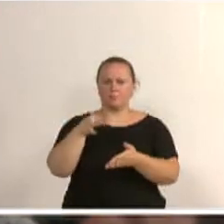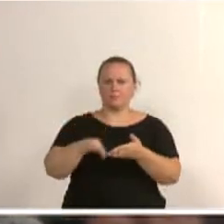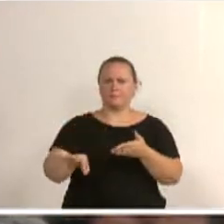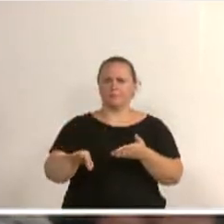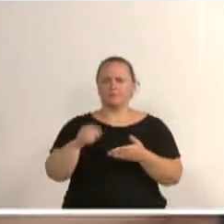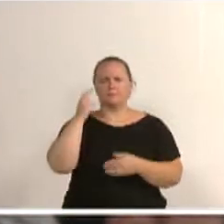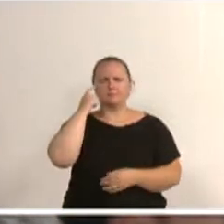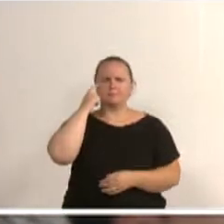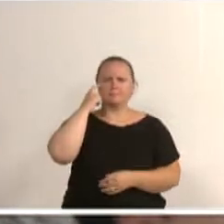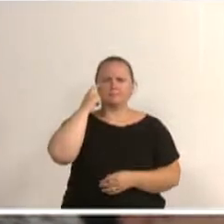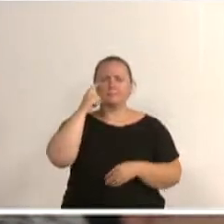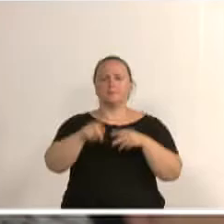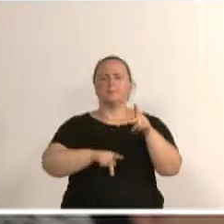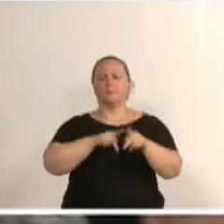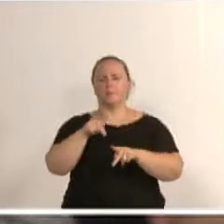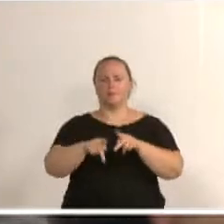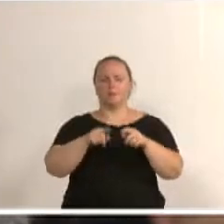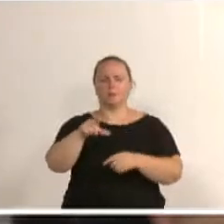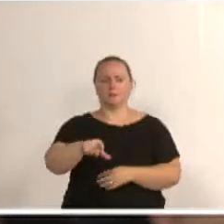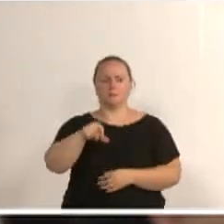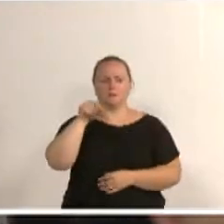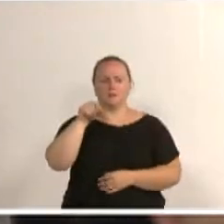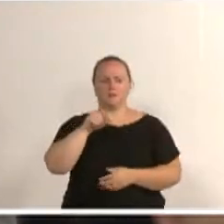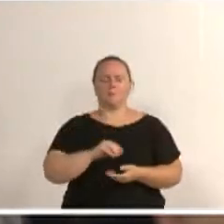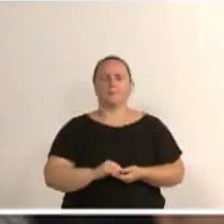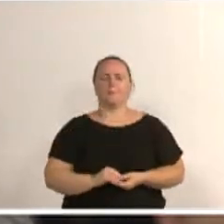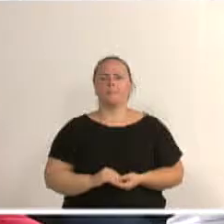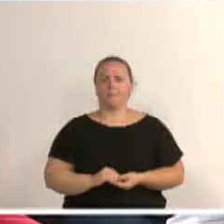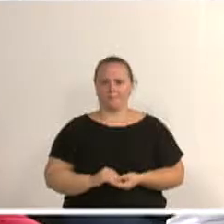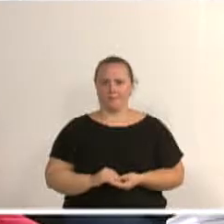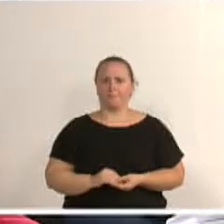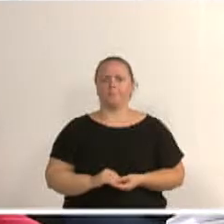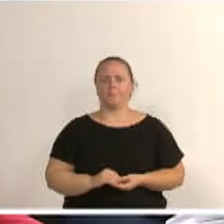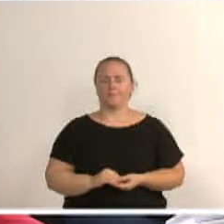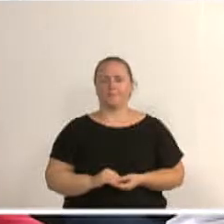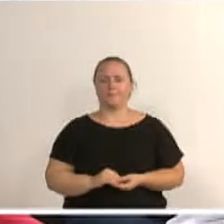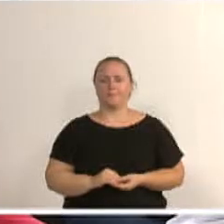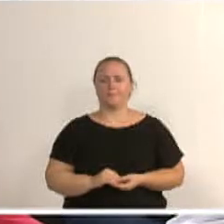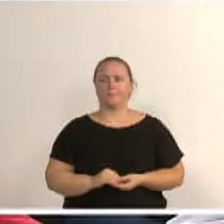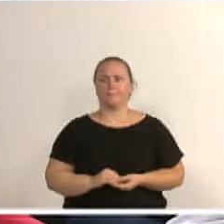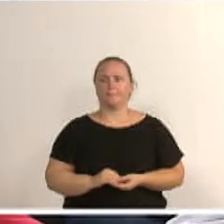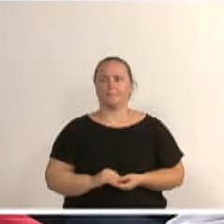nessa população que elegeu vocês. Obrigado.